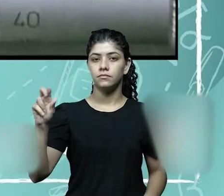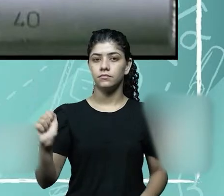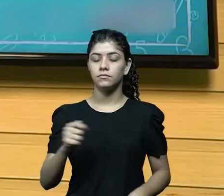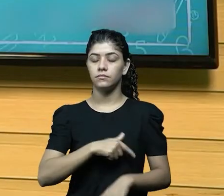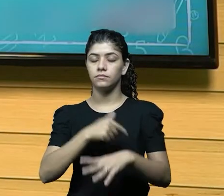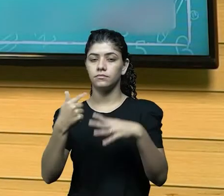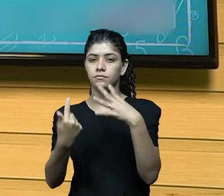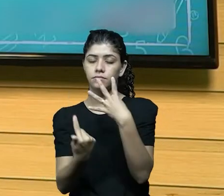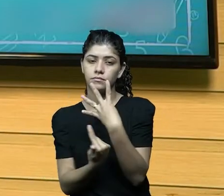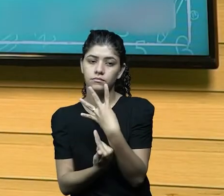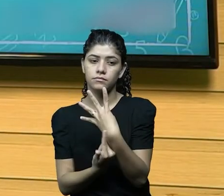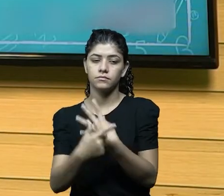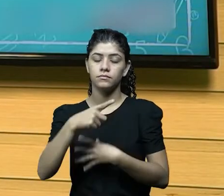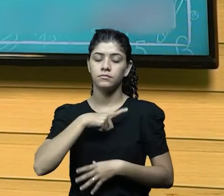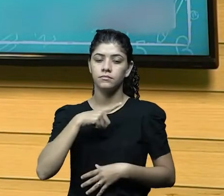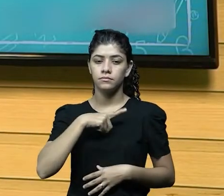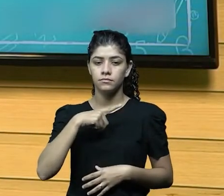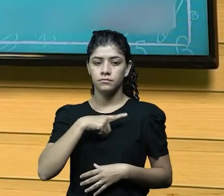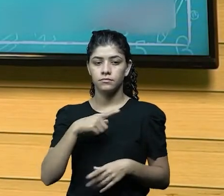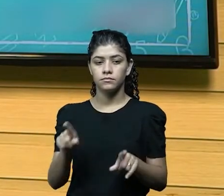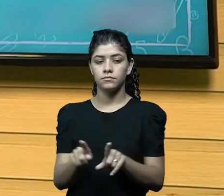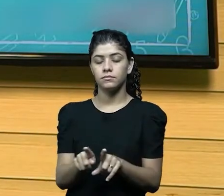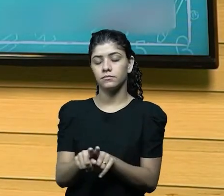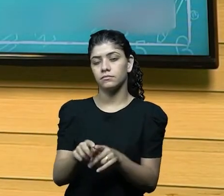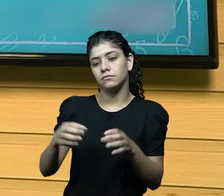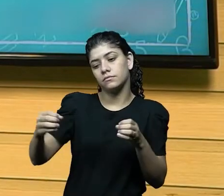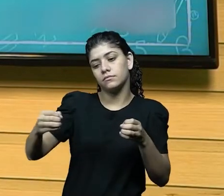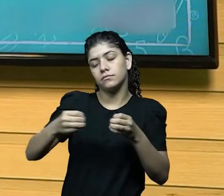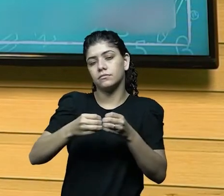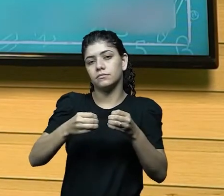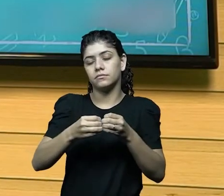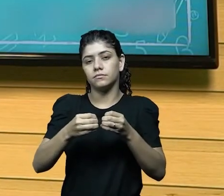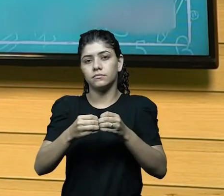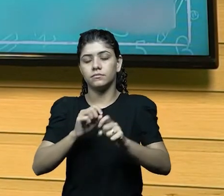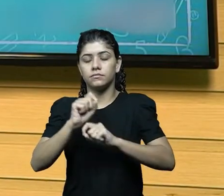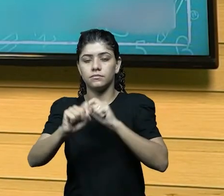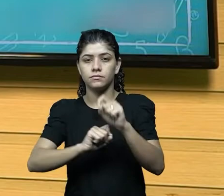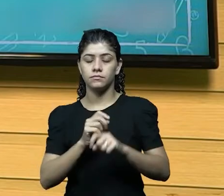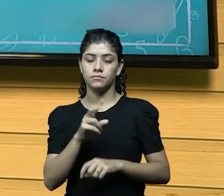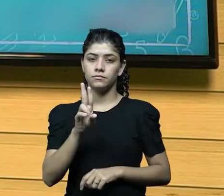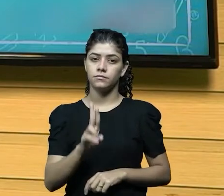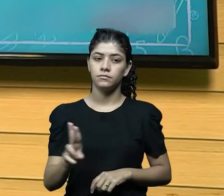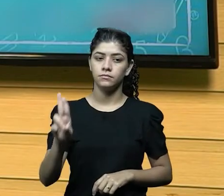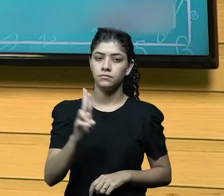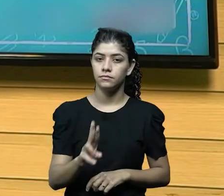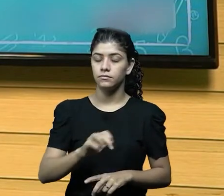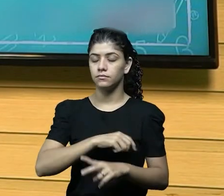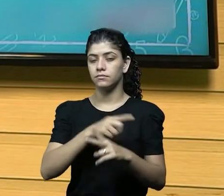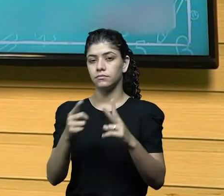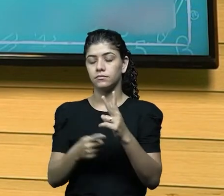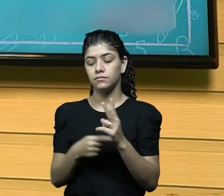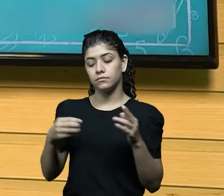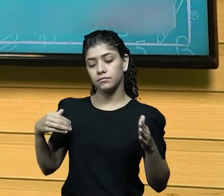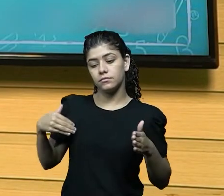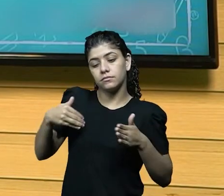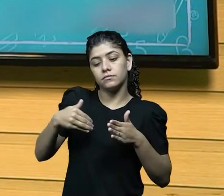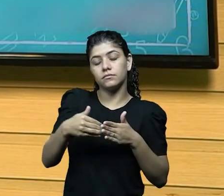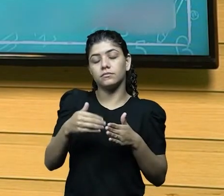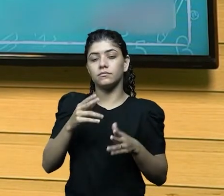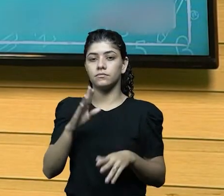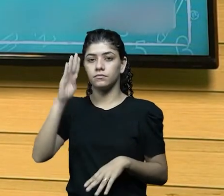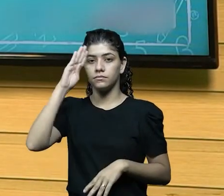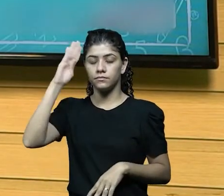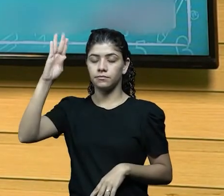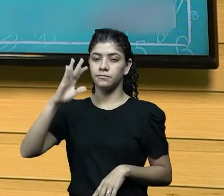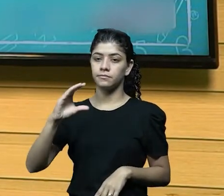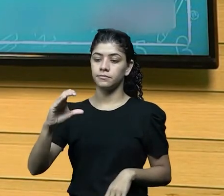elementos, tá? O tambor, que é o que vai aproximar a catraca ali, você vai utilizar esses dois para aproximar, principalmente